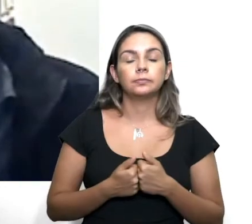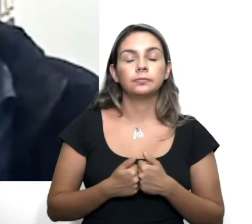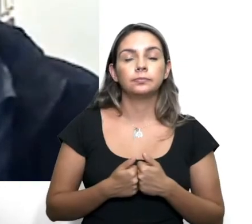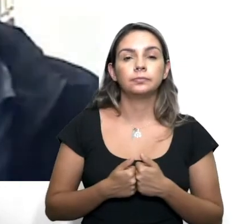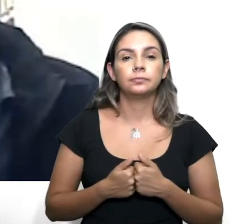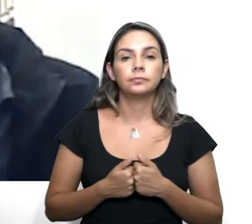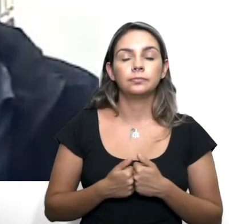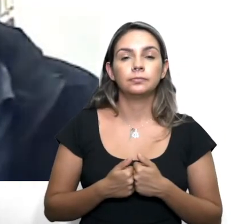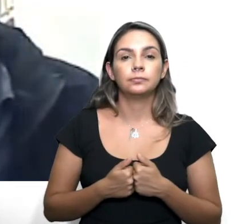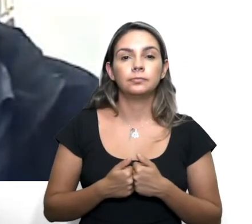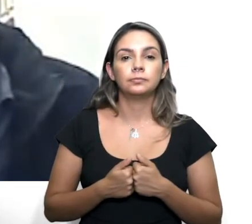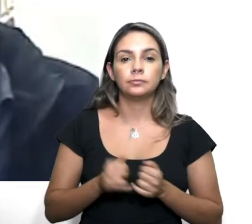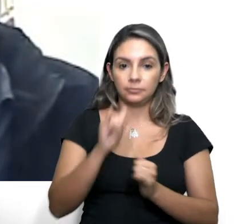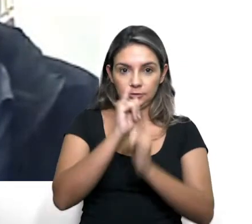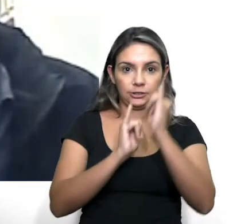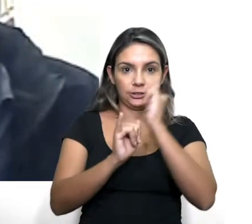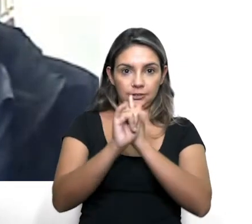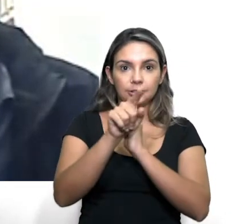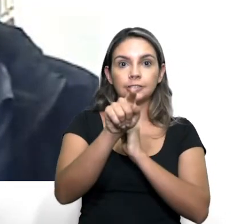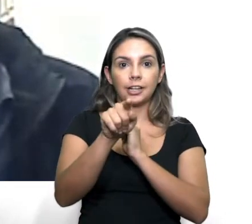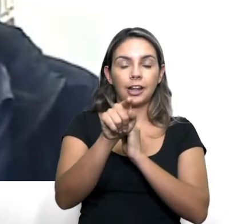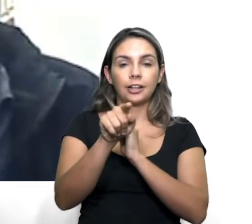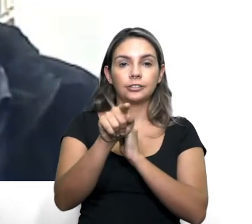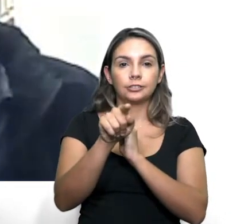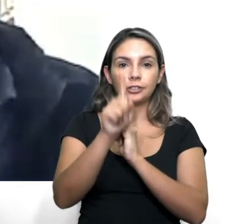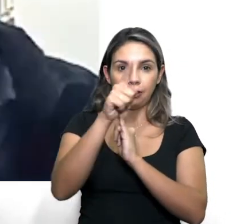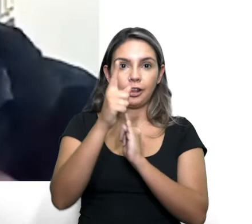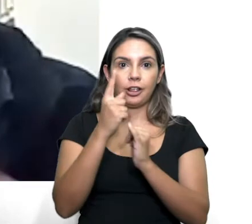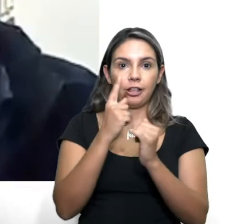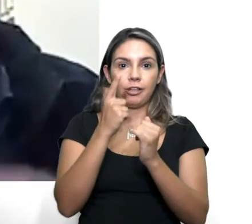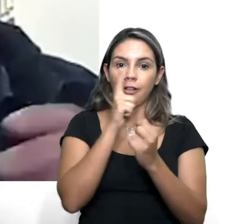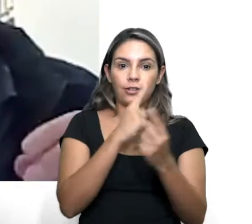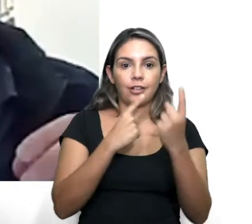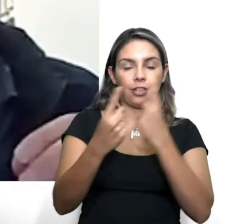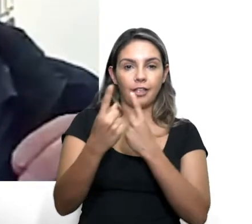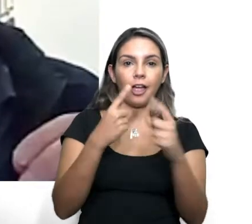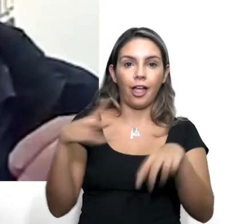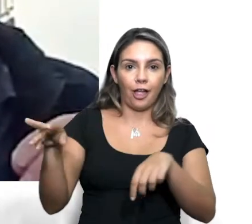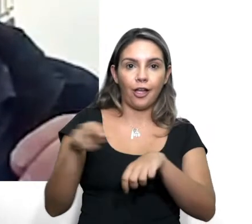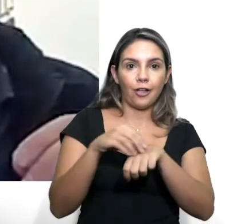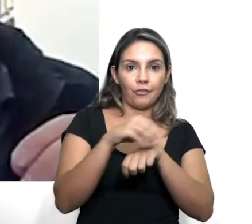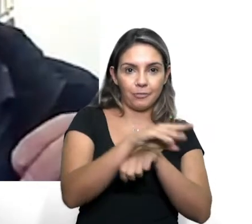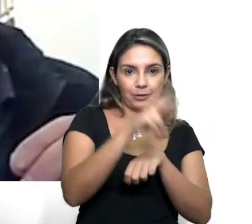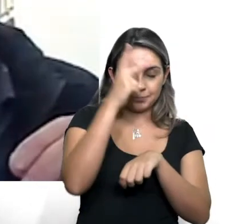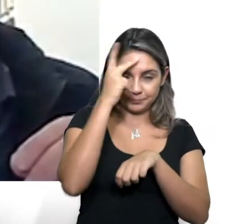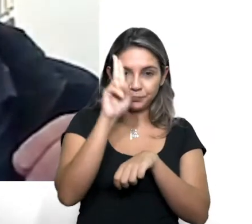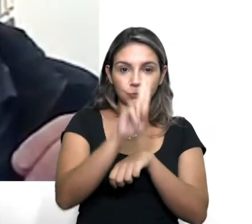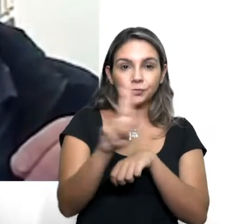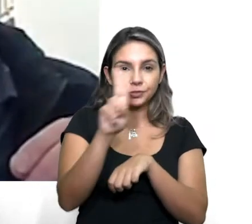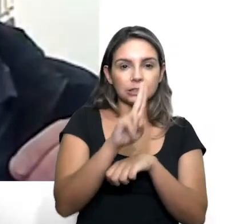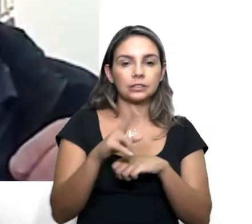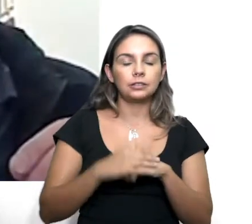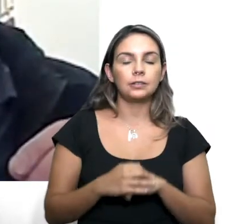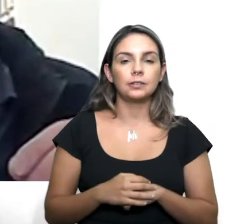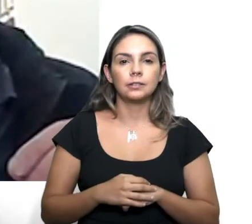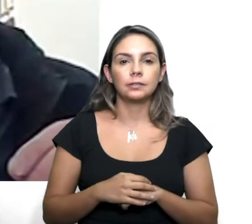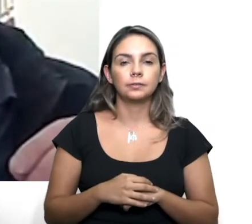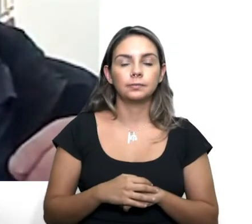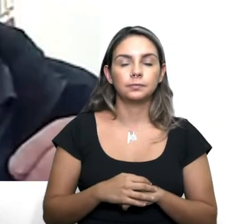até a internet hoje seja um veículo melhor para passar informação,